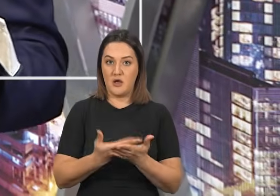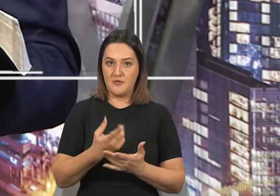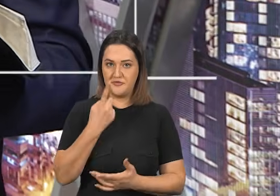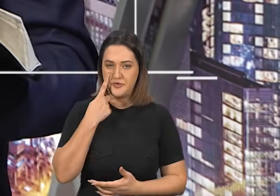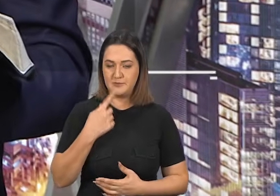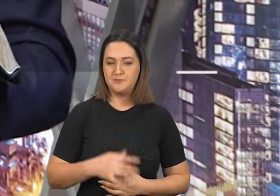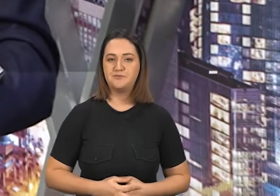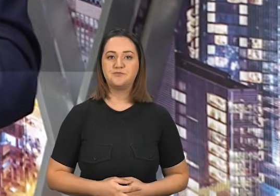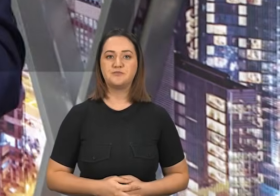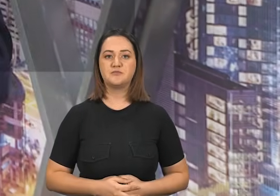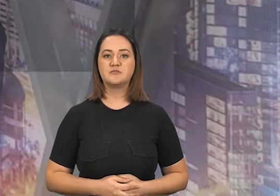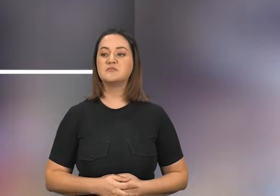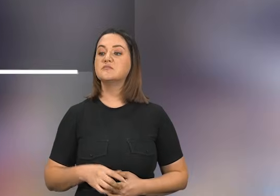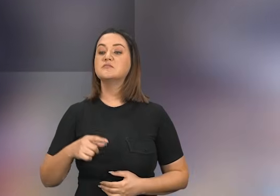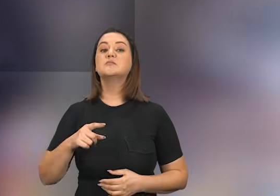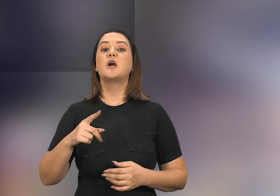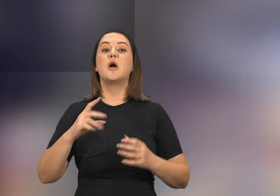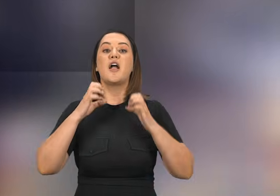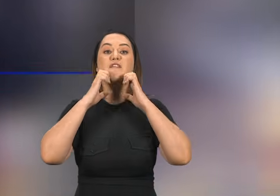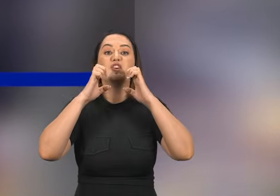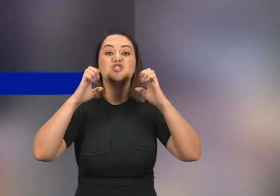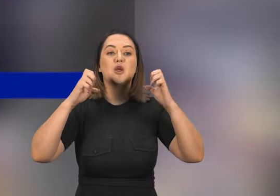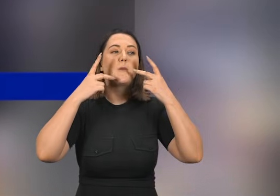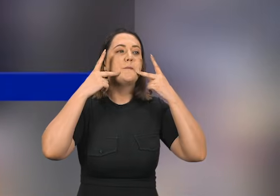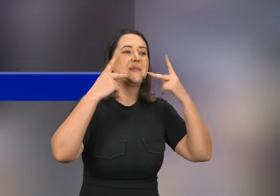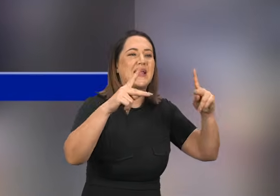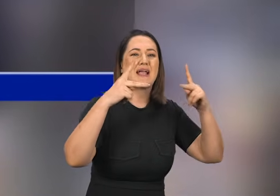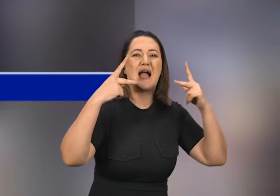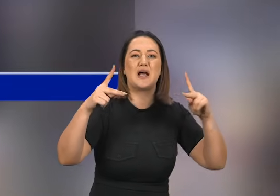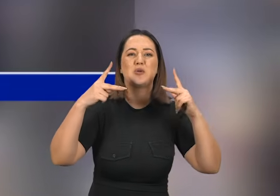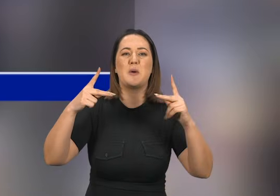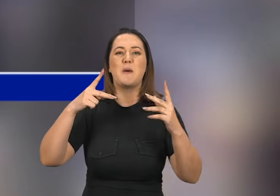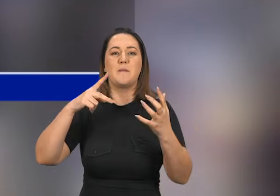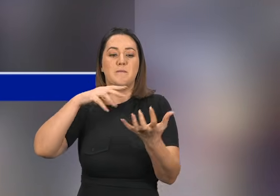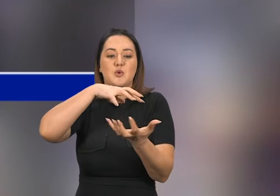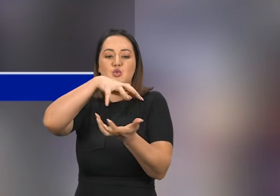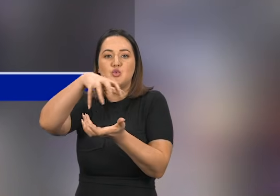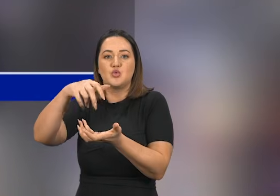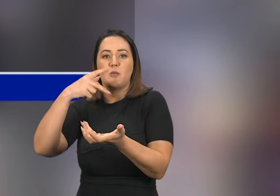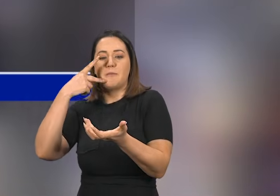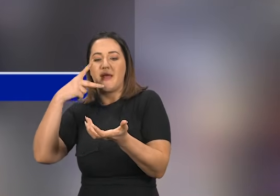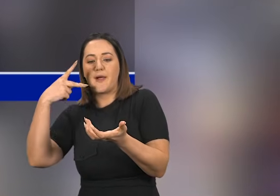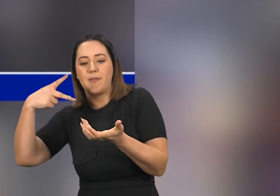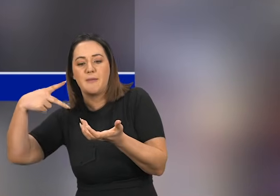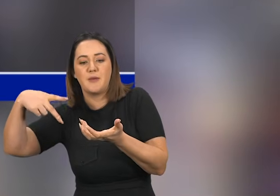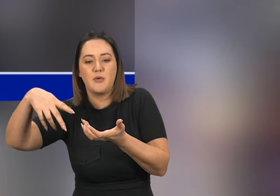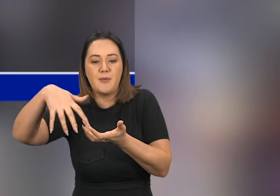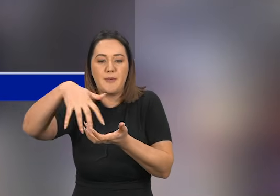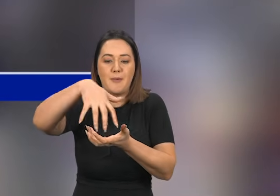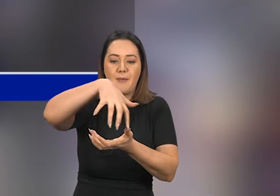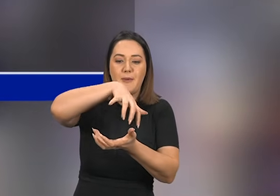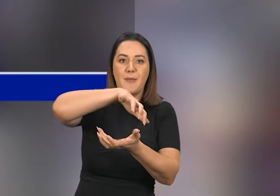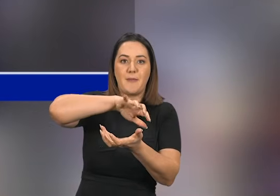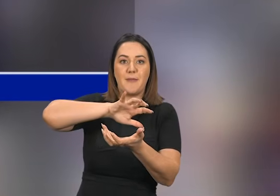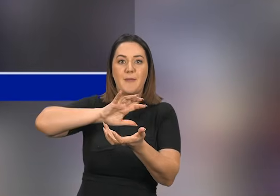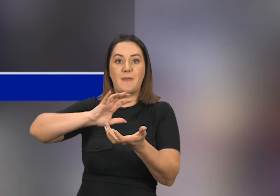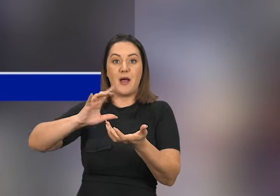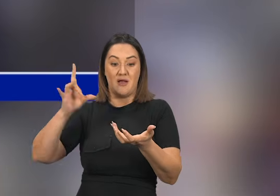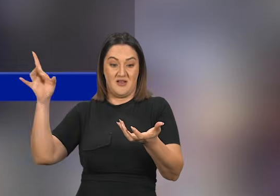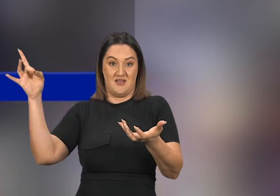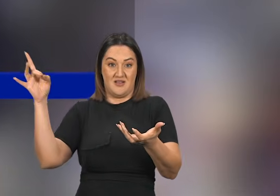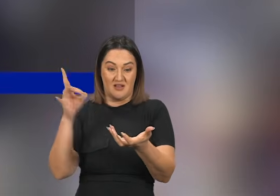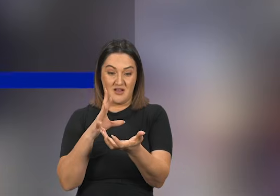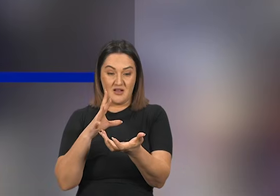impressionante. Olha o verso 14. E será pregado este evangelho do reino por todo o mundo, para testemunho a todas as nações,